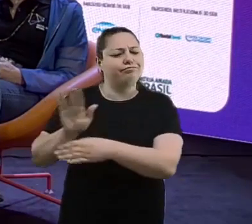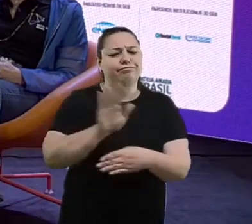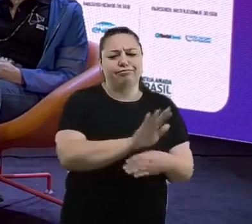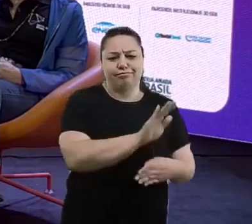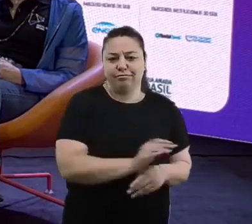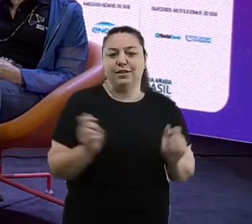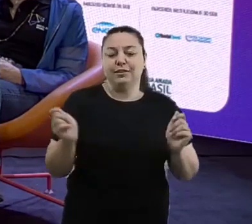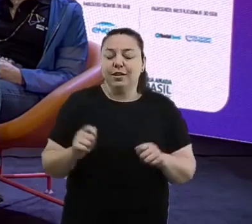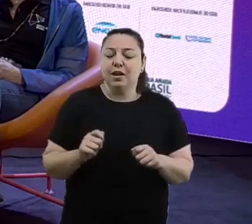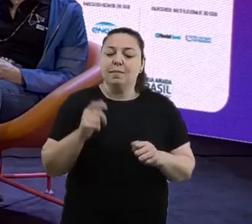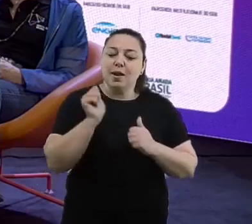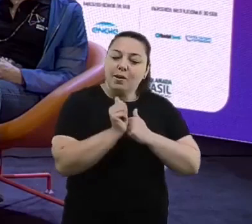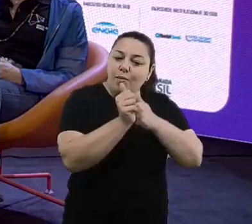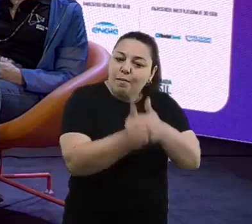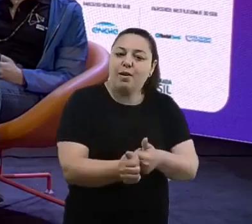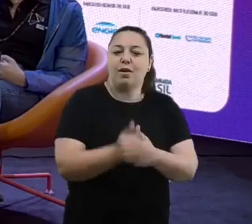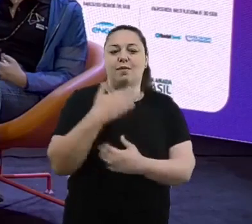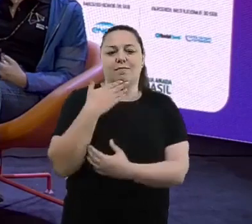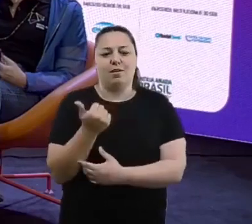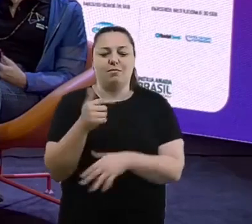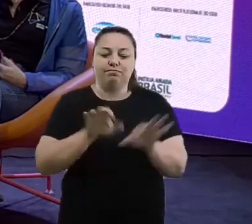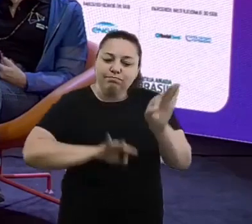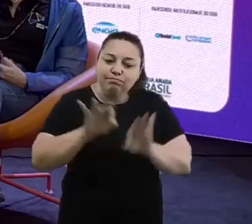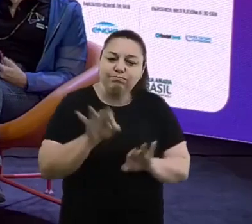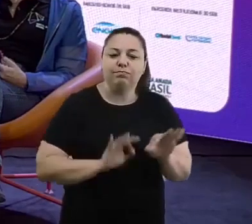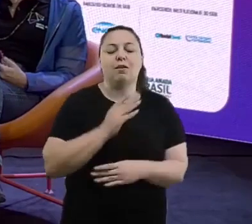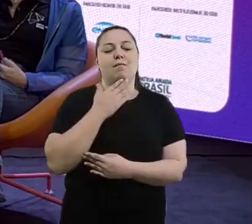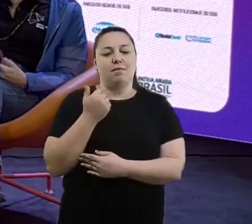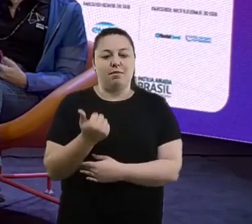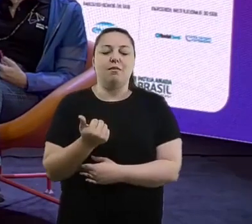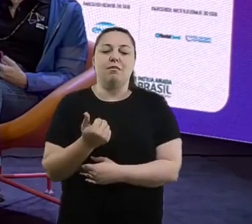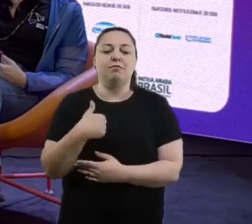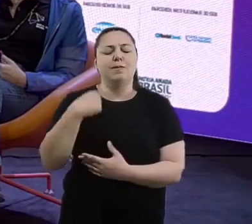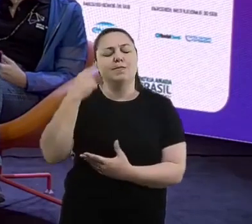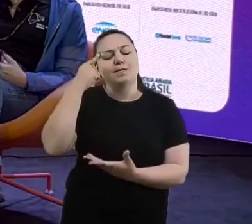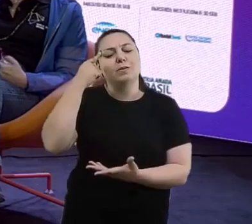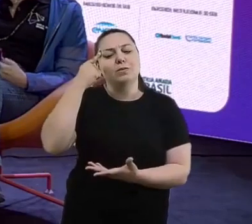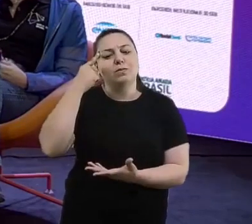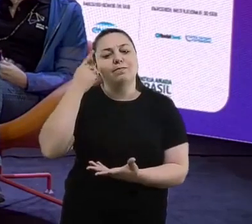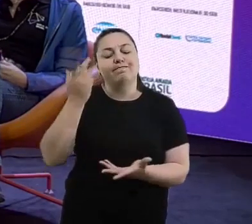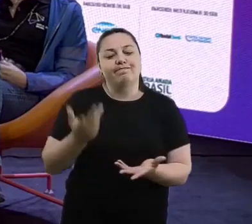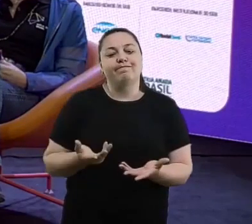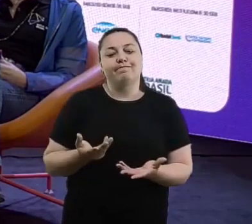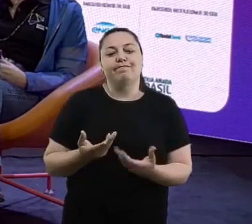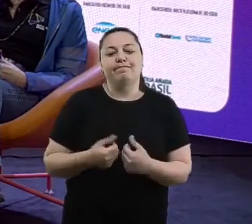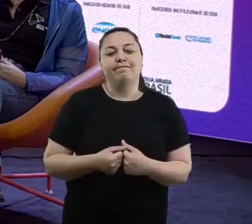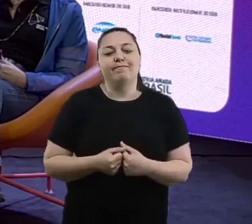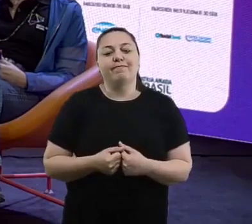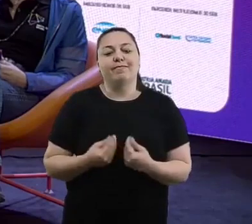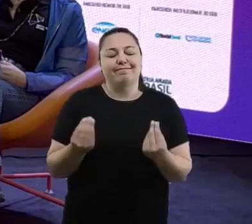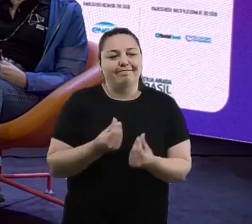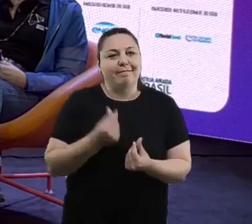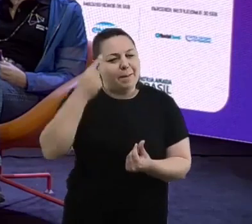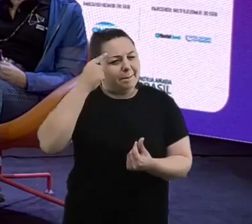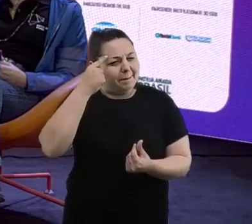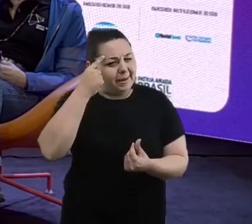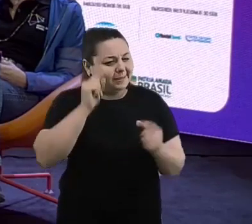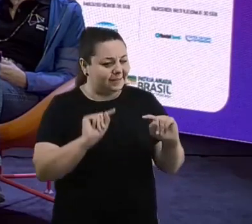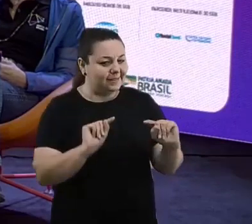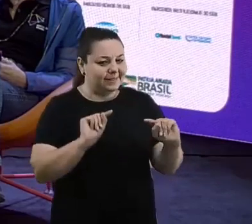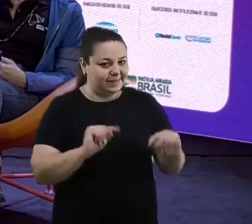planejar melhor, e eu fico pensando assim, o quanto, e aí deixando aqui de desafios, vocês já não têm desafios